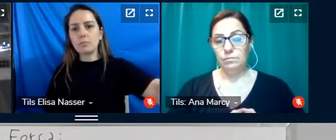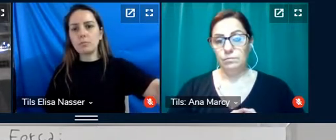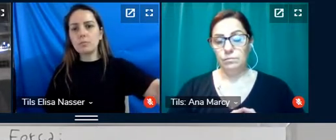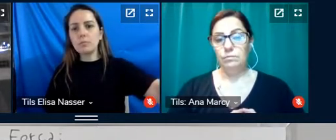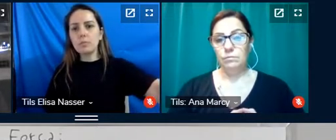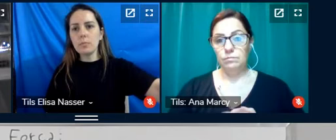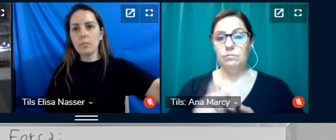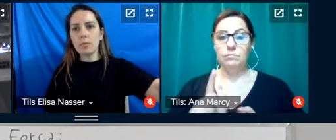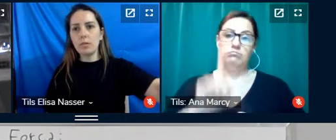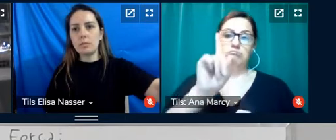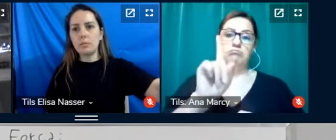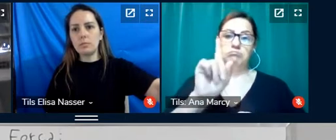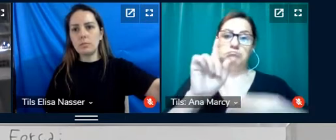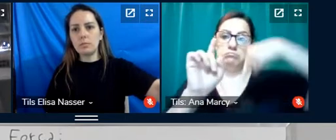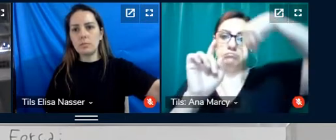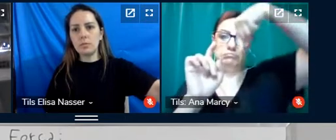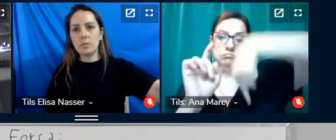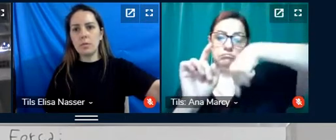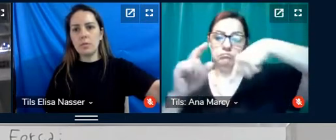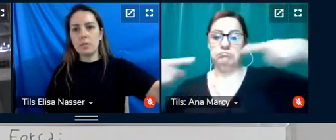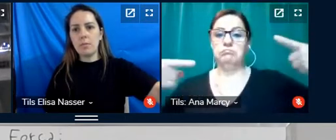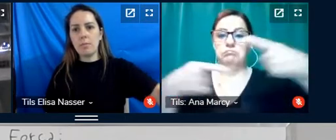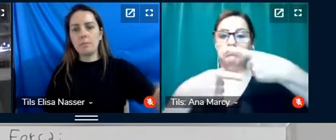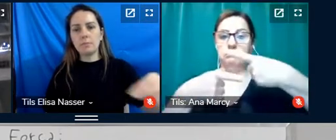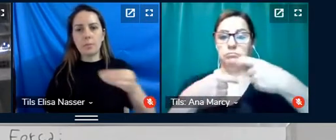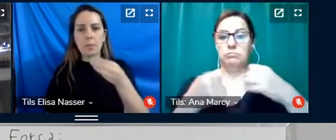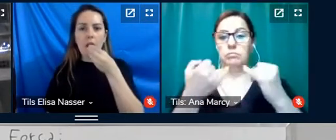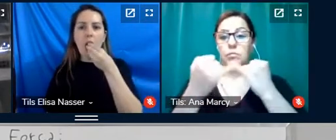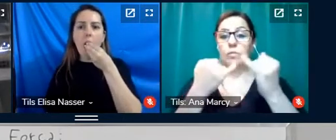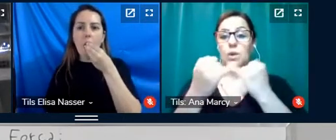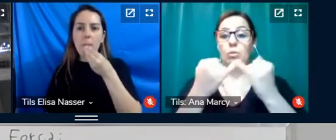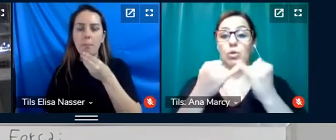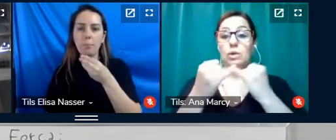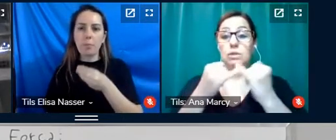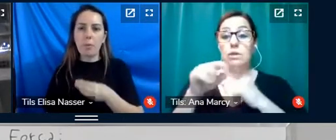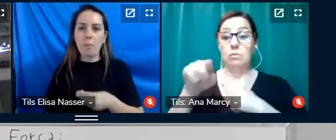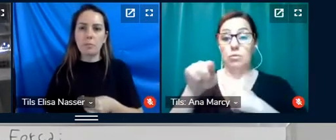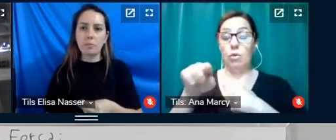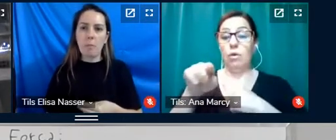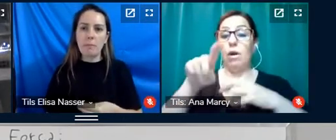estar, por exemplo, vocês não estão vendo a minha cadeira aqui,